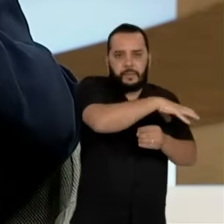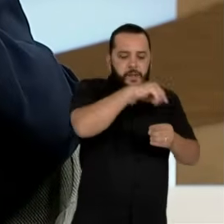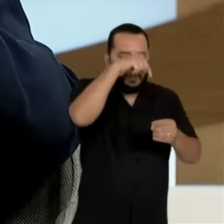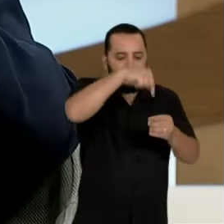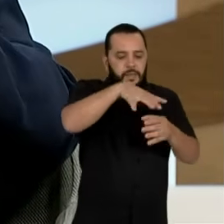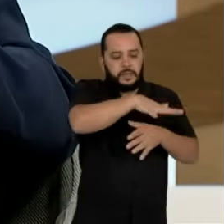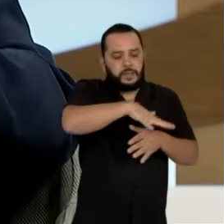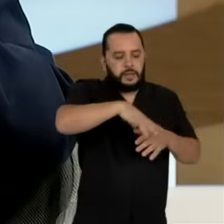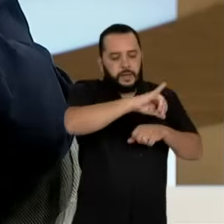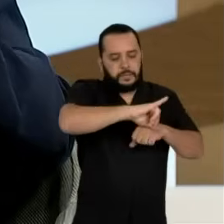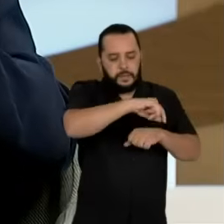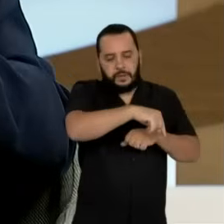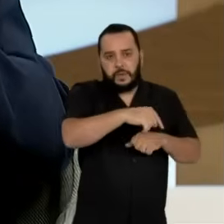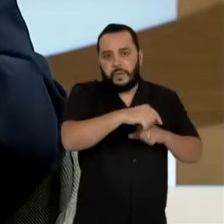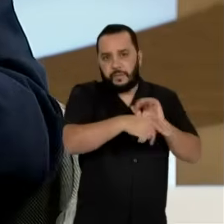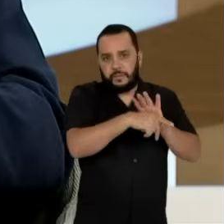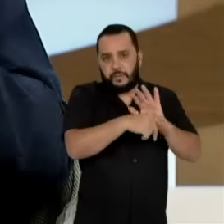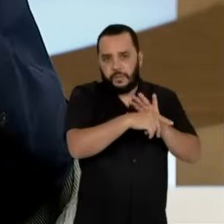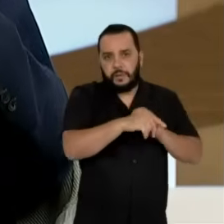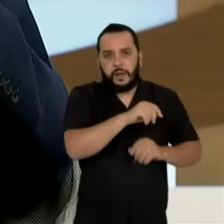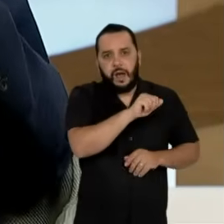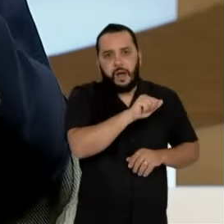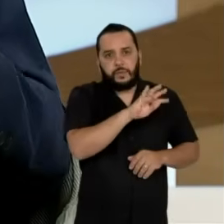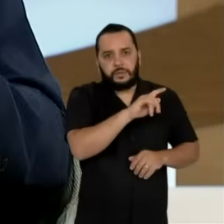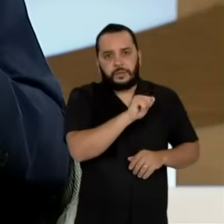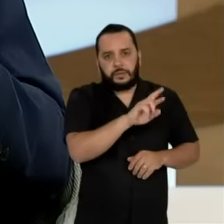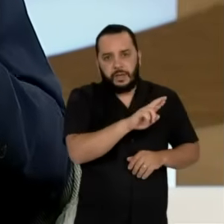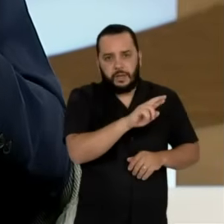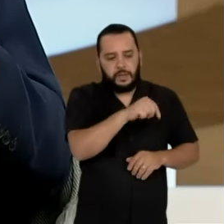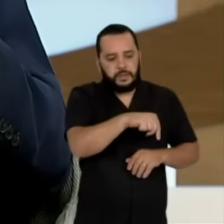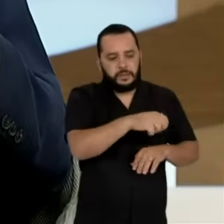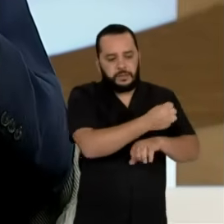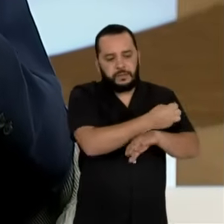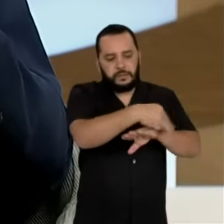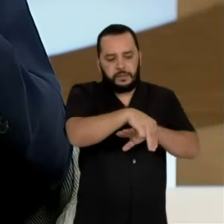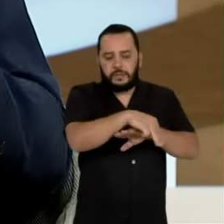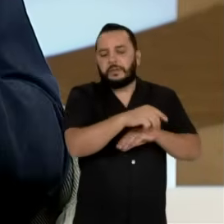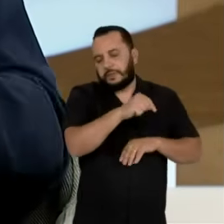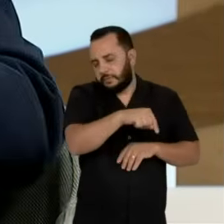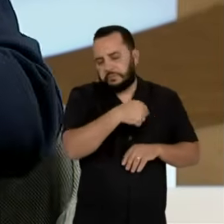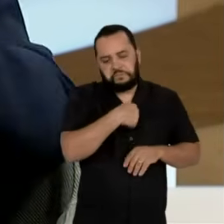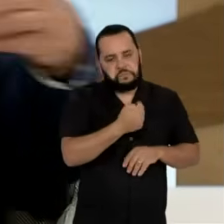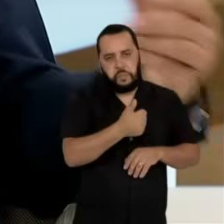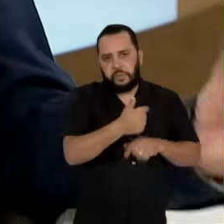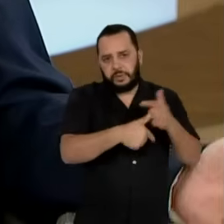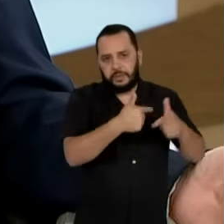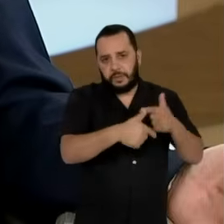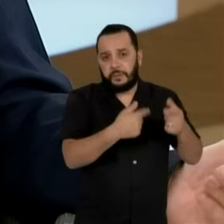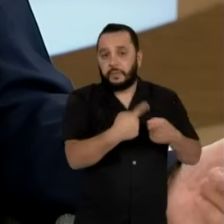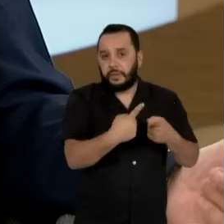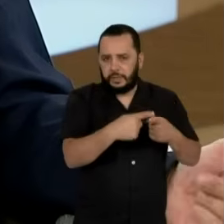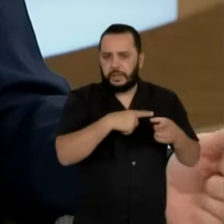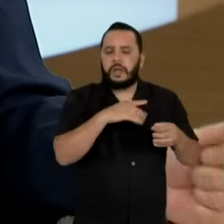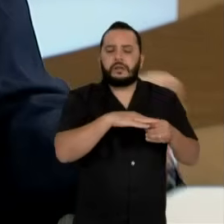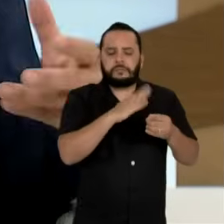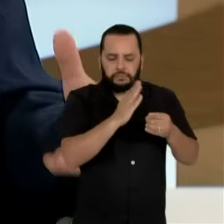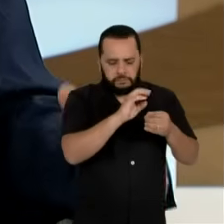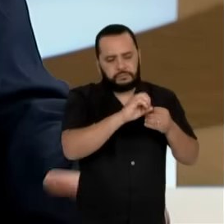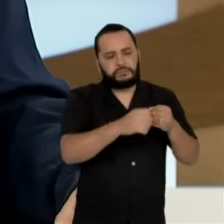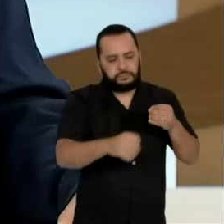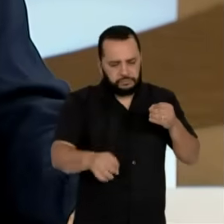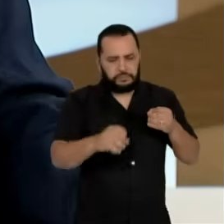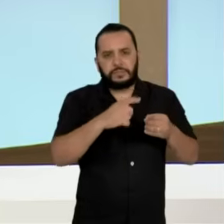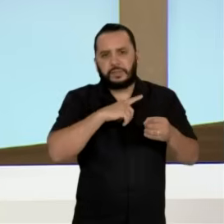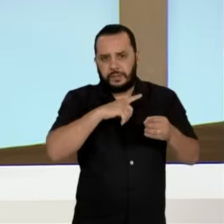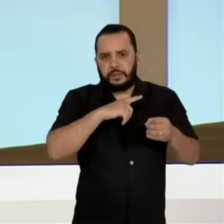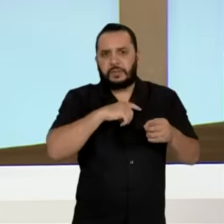pouco, mesmo porque já é uma vila que está bastante desenvolvida, já tem bastante capacidade de recursos, tem acesso por estrada, para Santarém, já Fala tem para a gente turismo. como